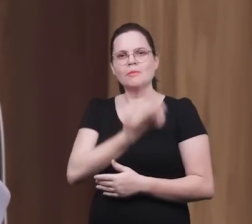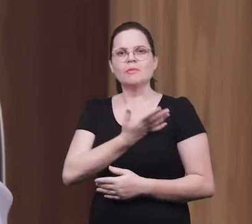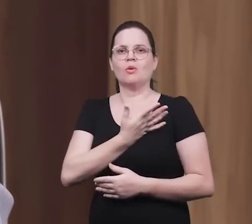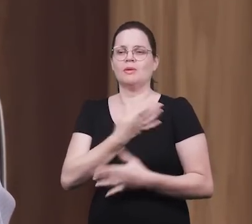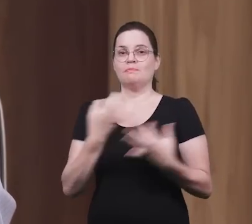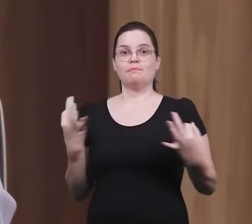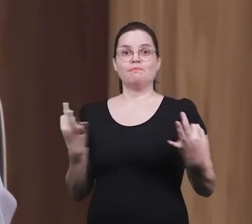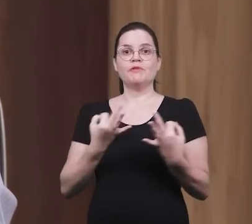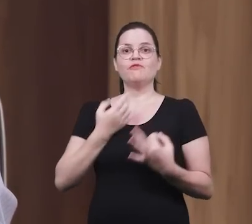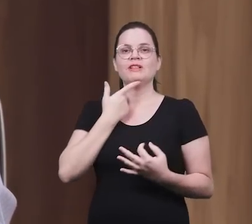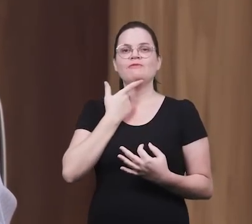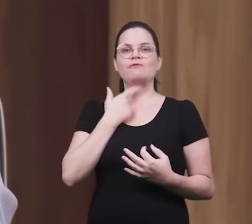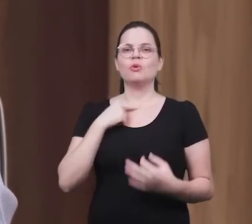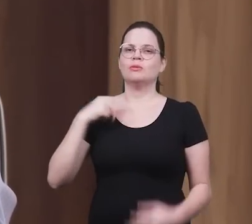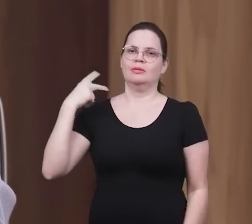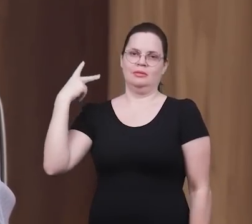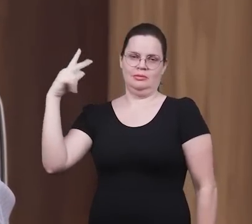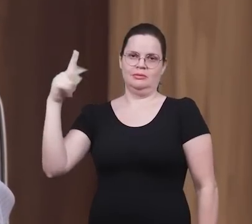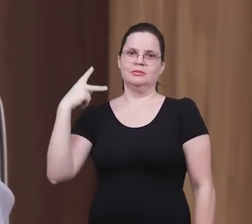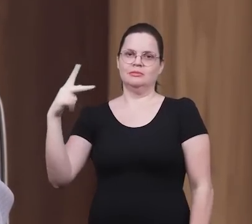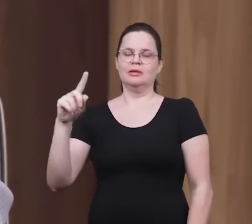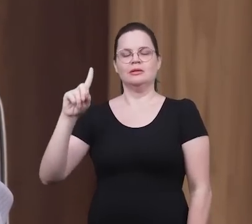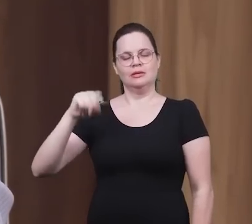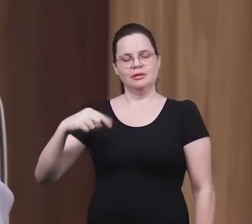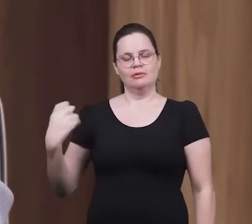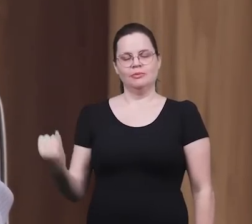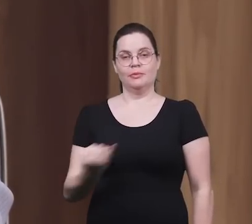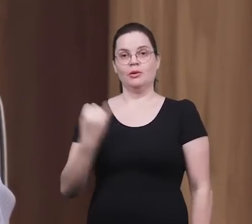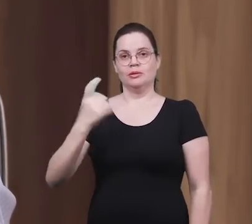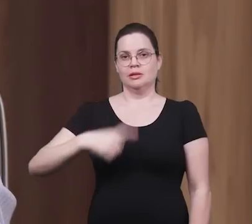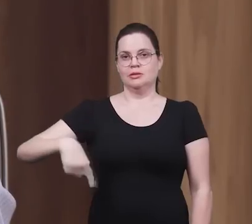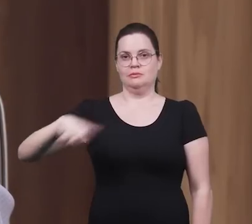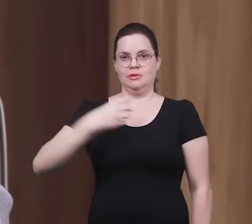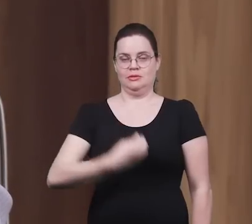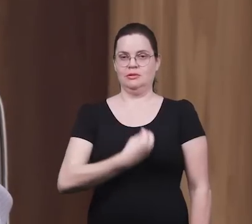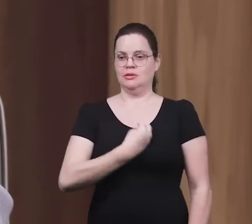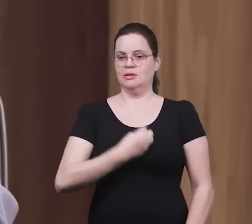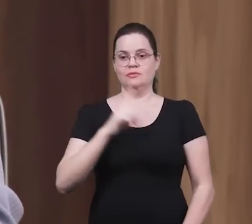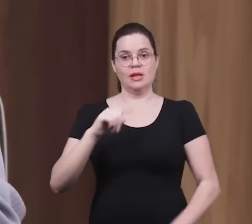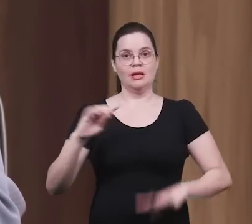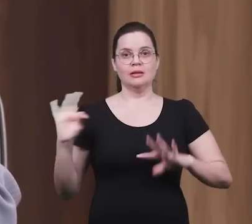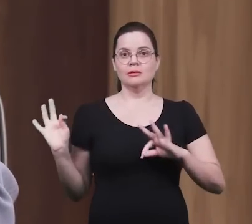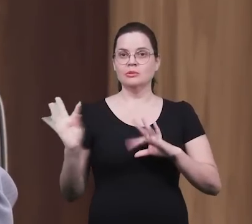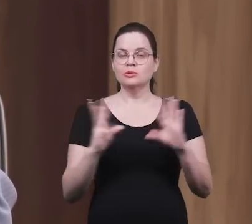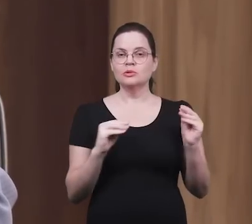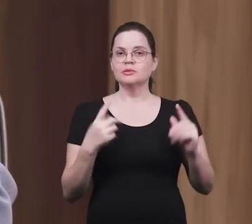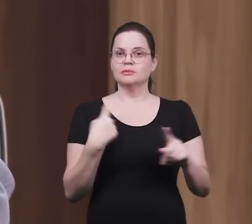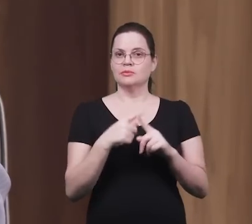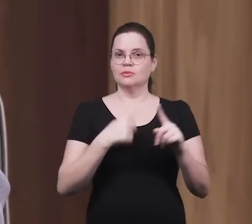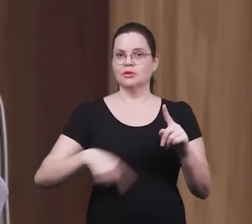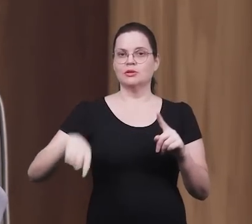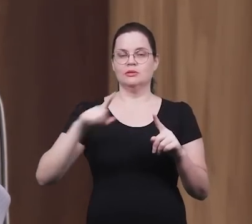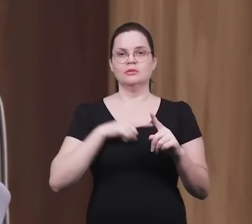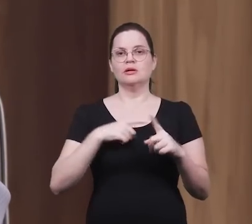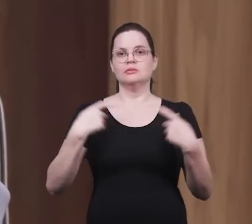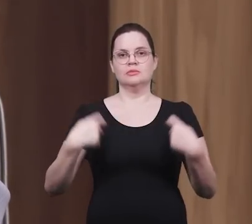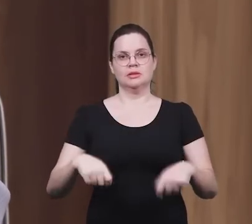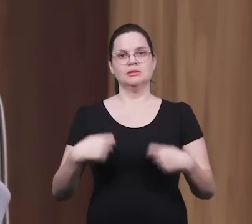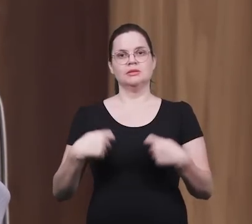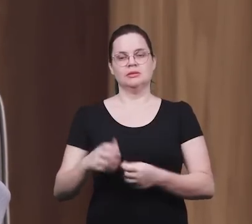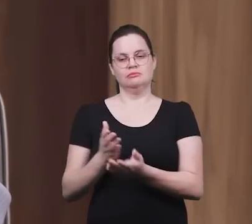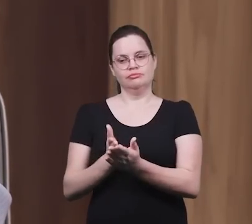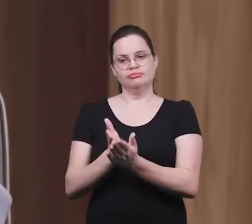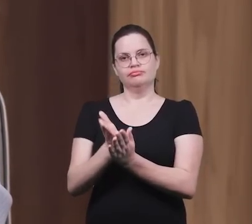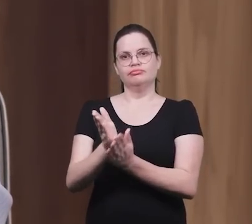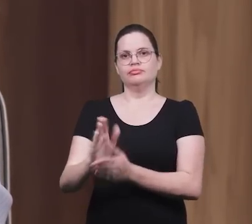perfeita vontade dele. E isso é o nosso bem maior, isso é tudo para nós, porque nos leva a trilhar o